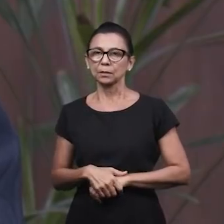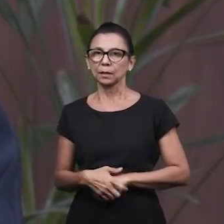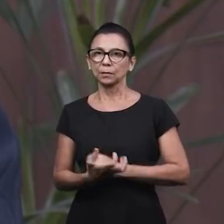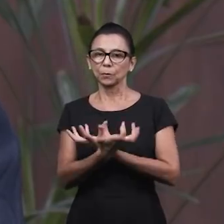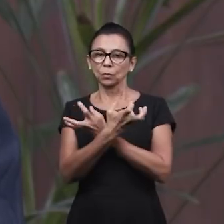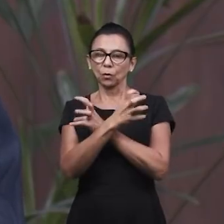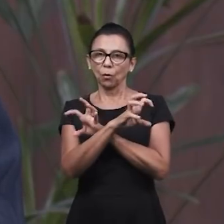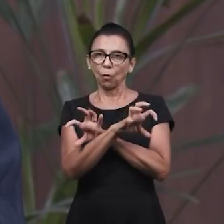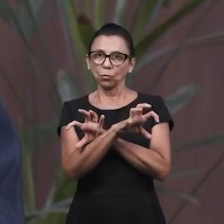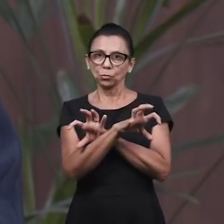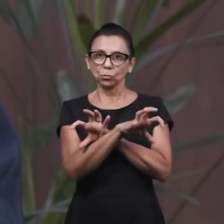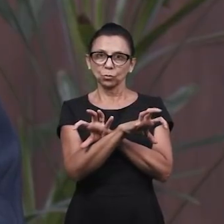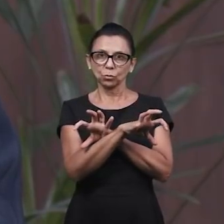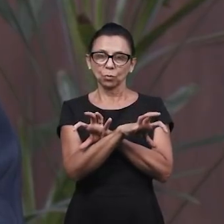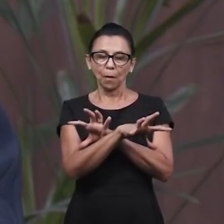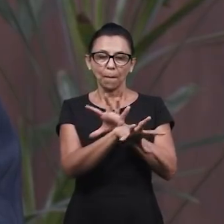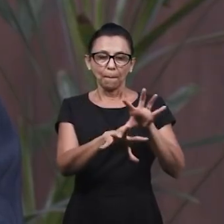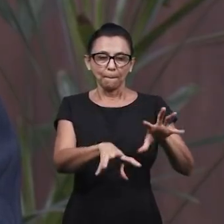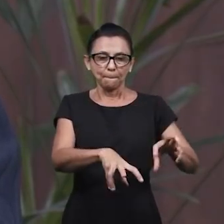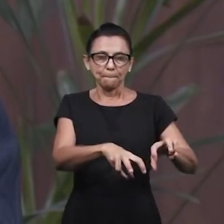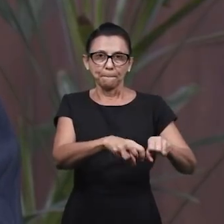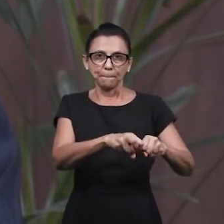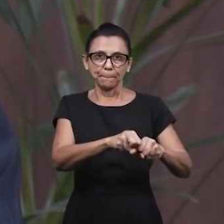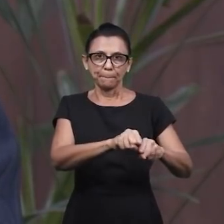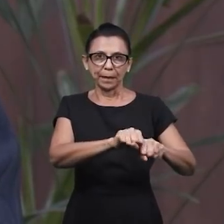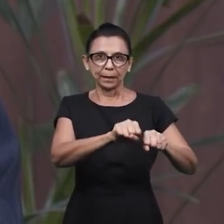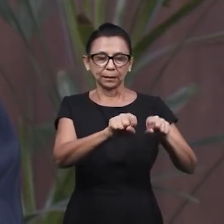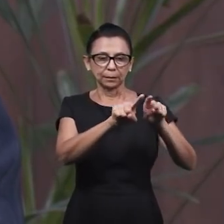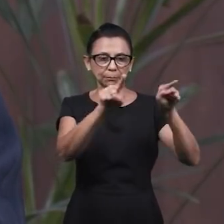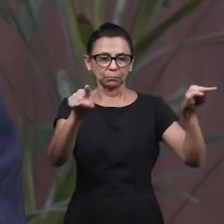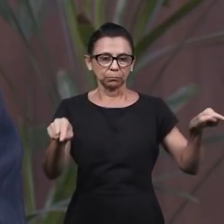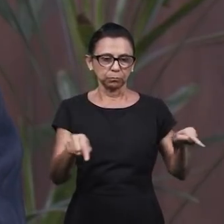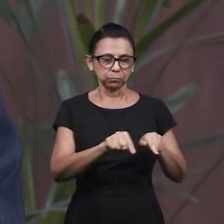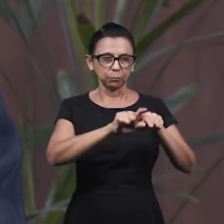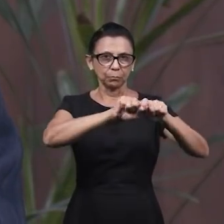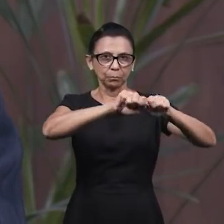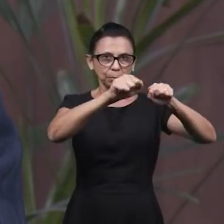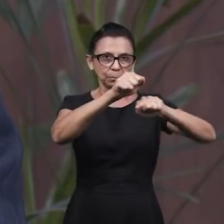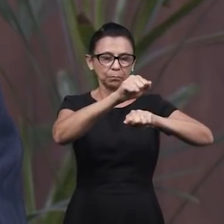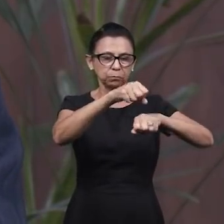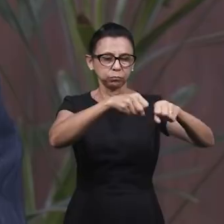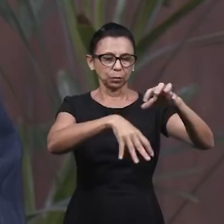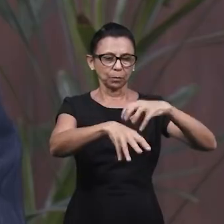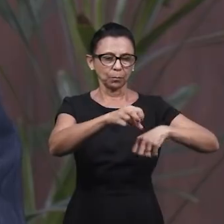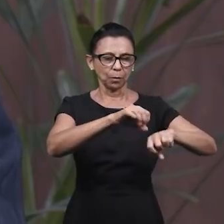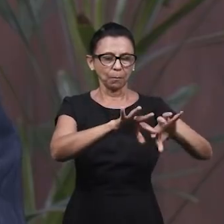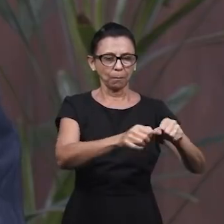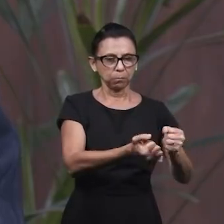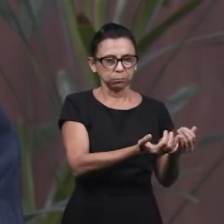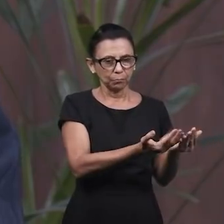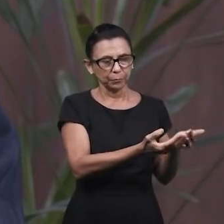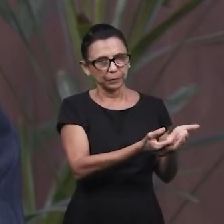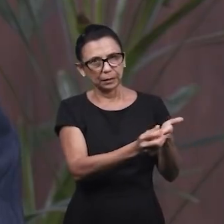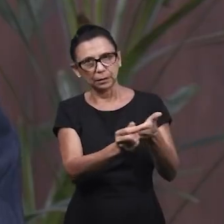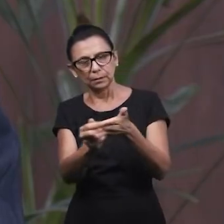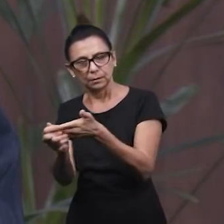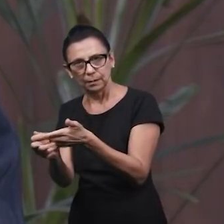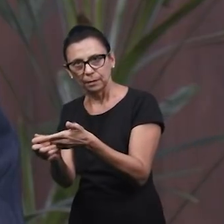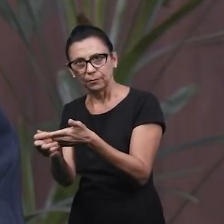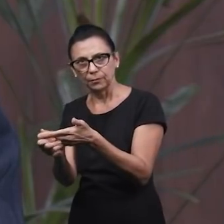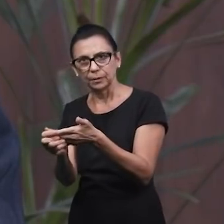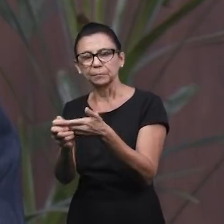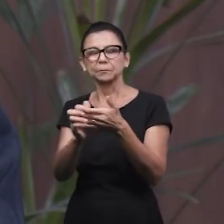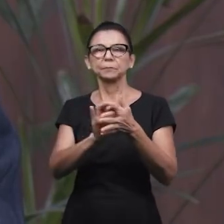acompanhando pelo livro de Gênesis, o livro de Êxodo, até o momento em que os ossos de José, lá no livro